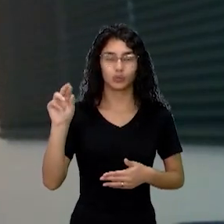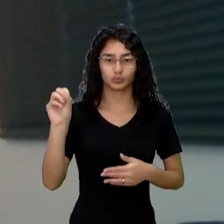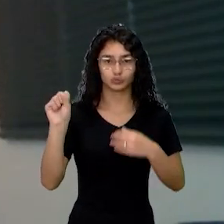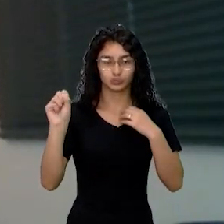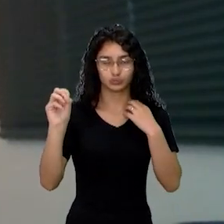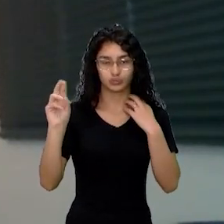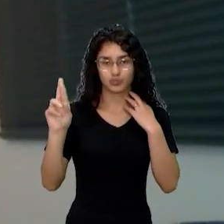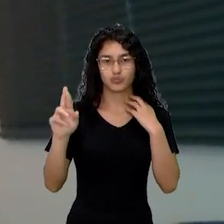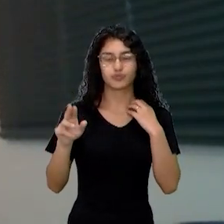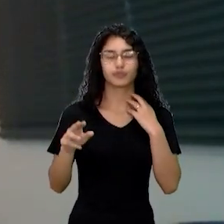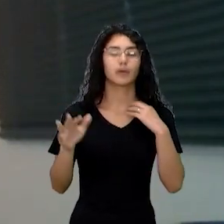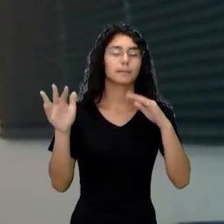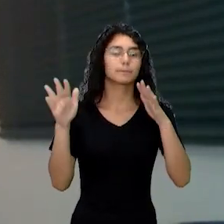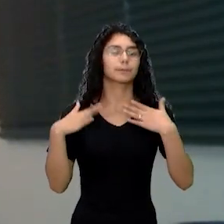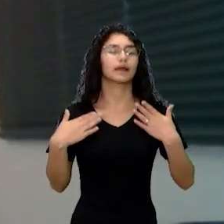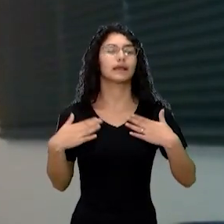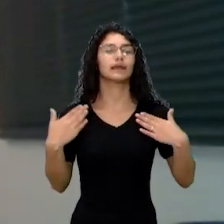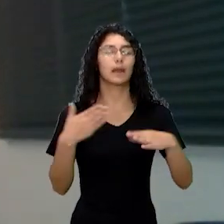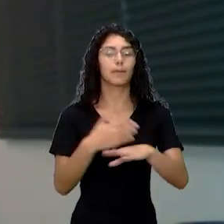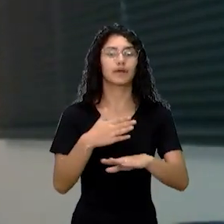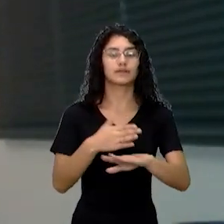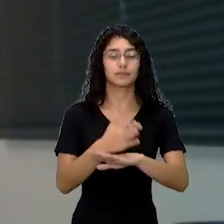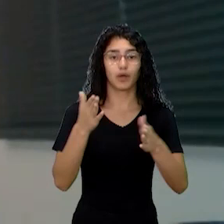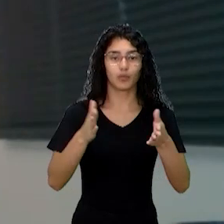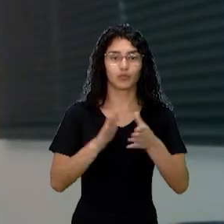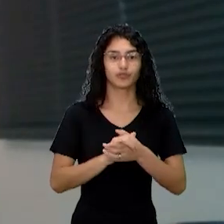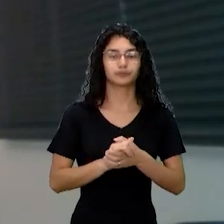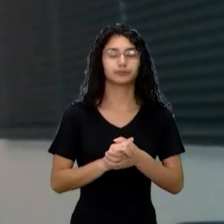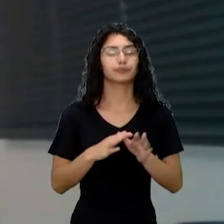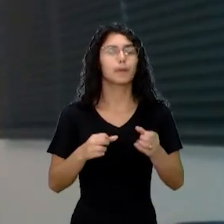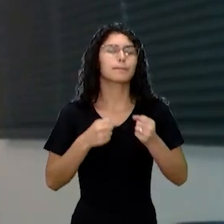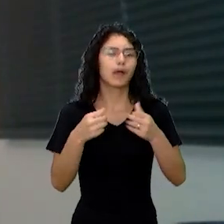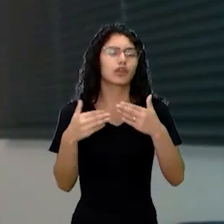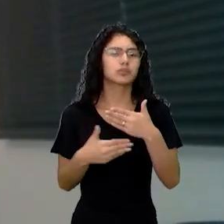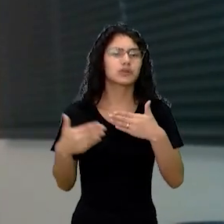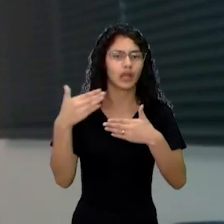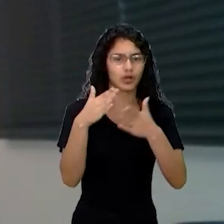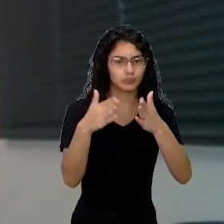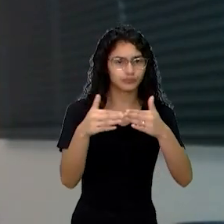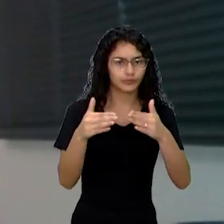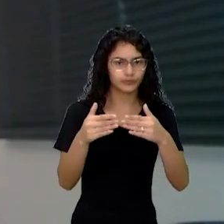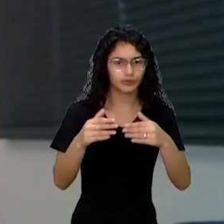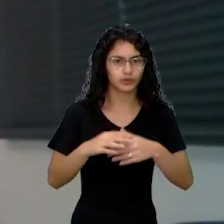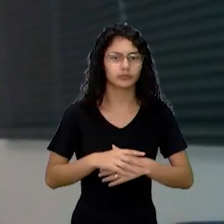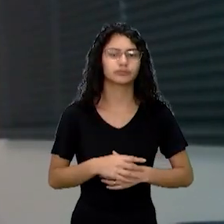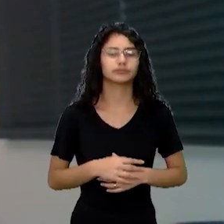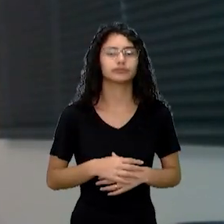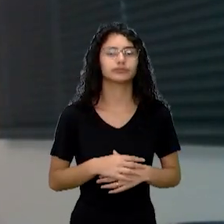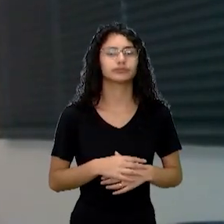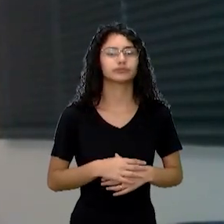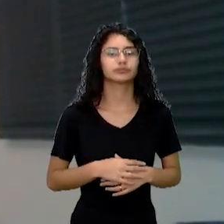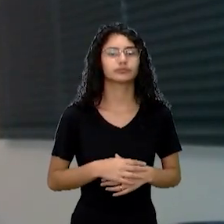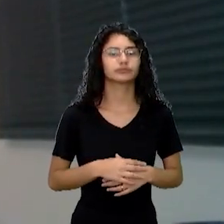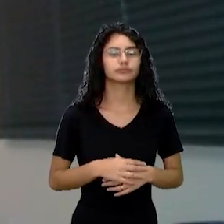dessa manhã com vocês. Vocês poderiam passar meu primeiro slide, por favor?